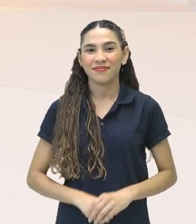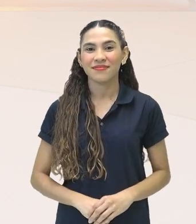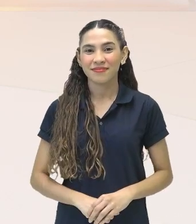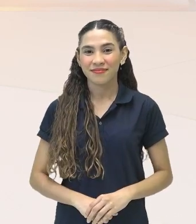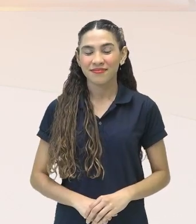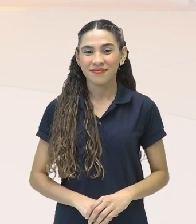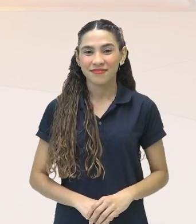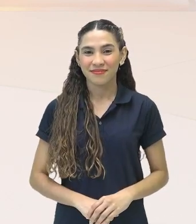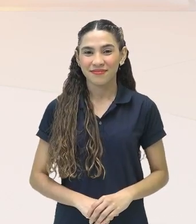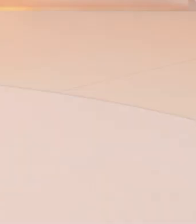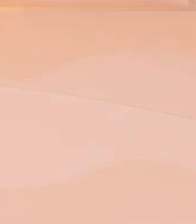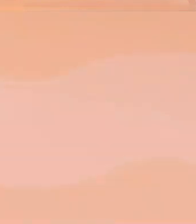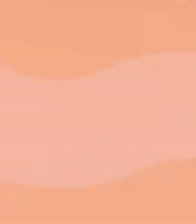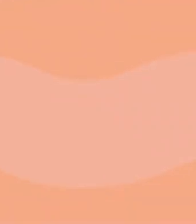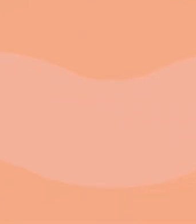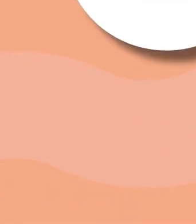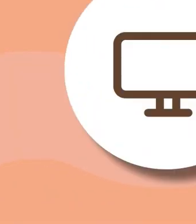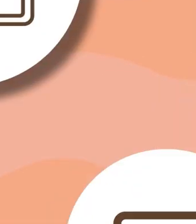aula.